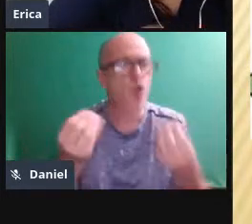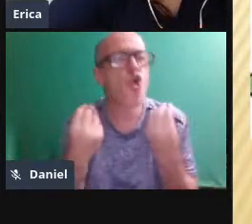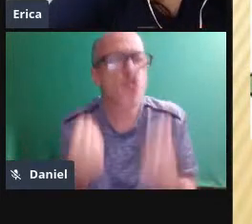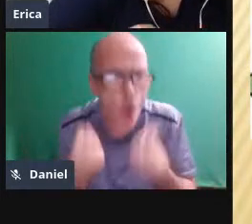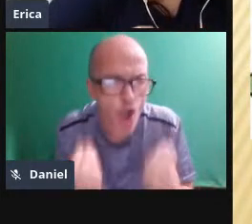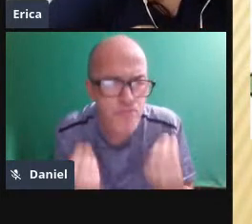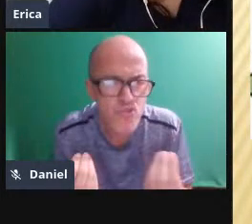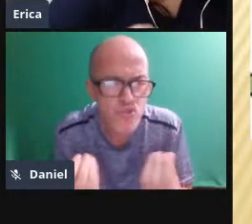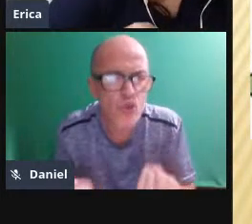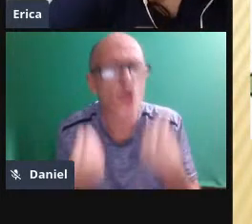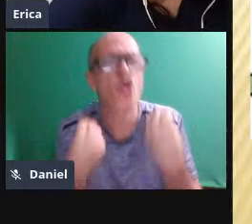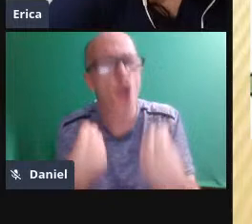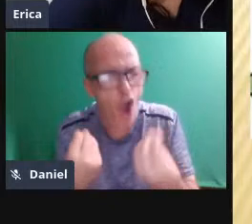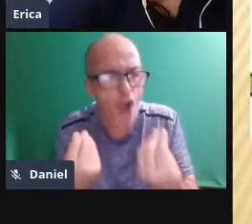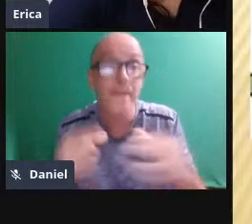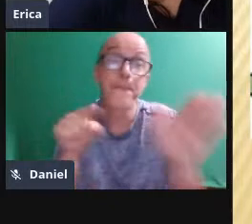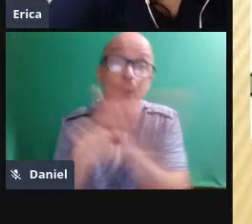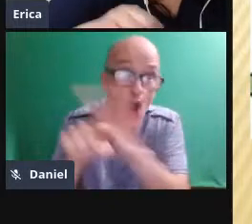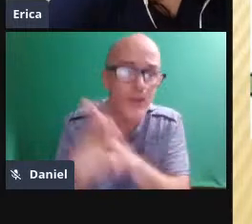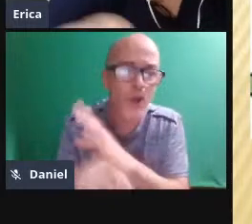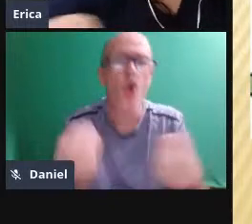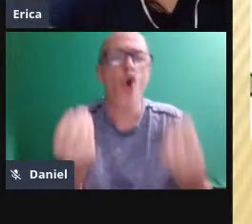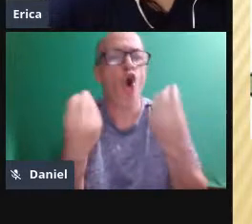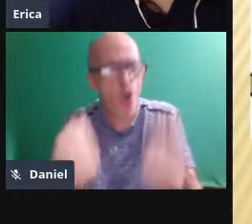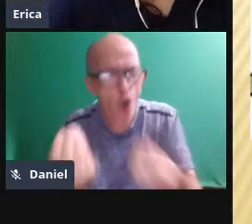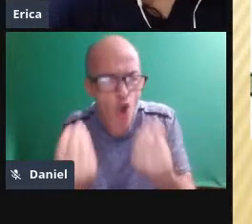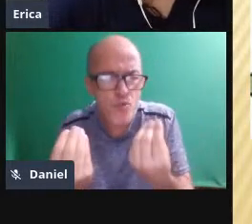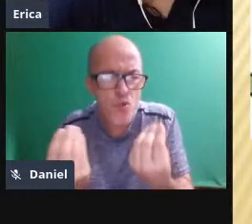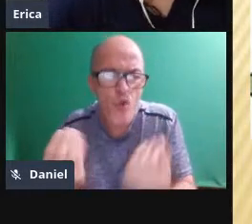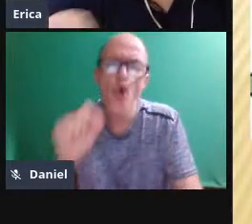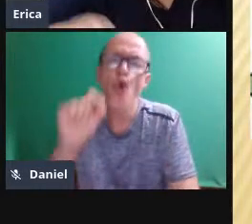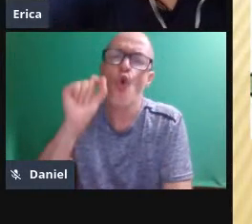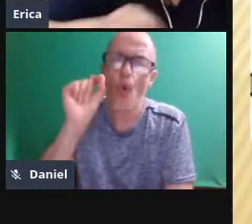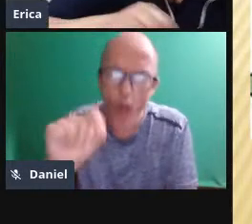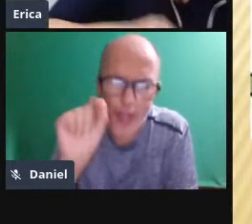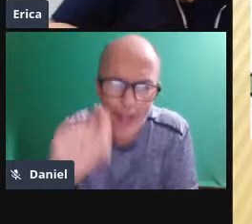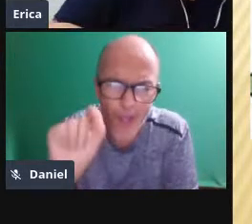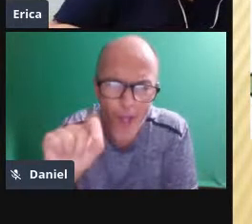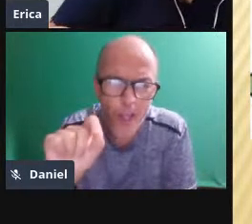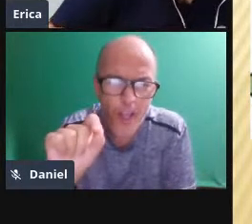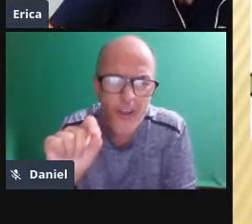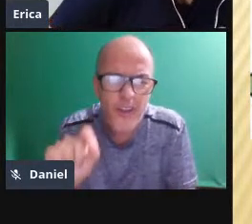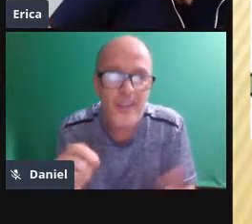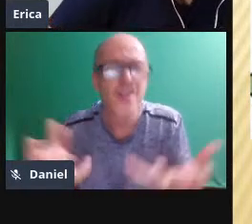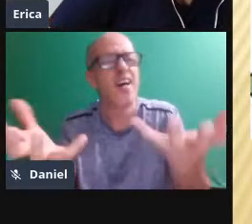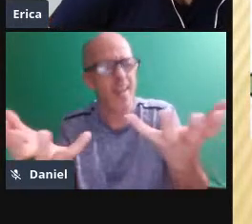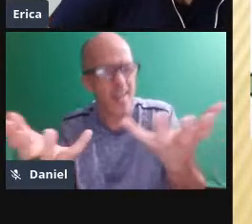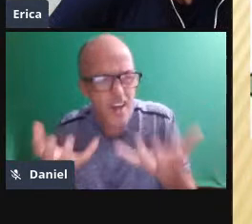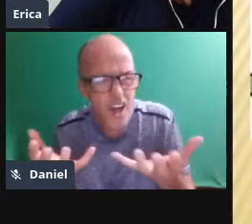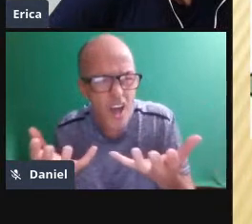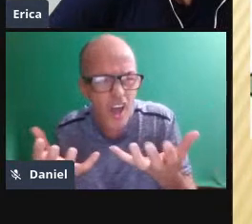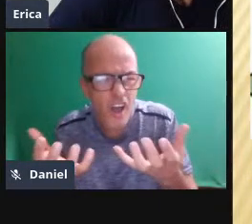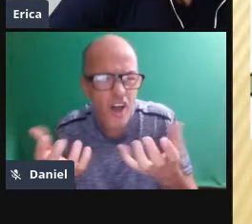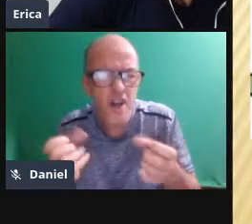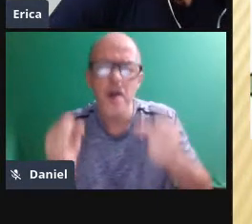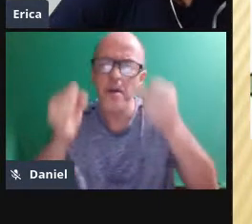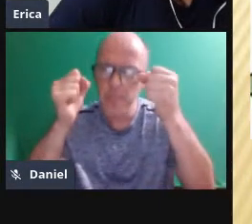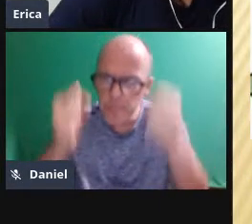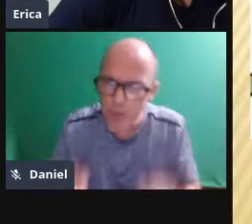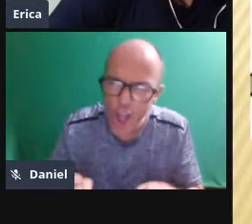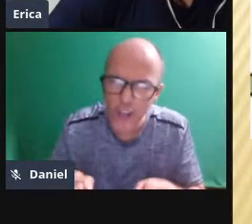Também a expressão facial interrogativa, ela é usada para frases interrogativas. Tá